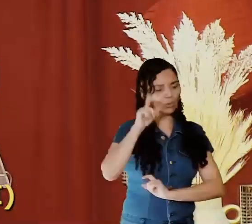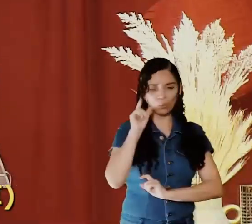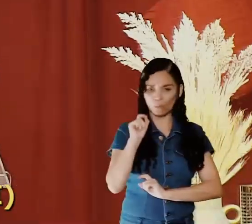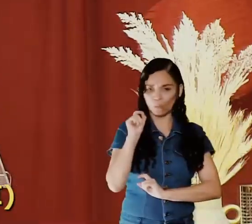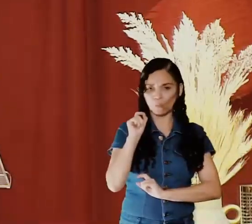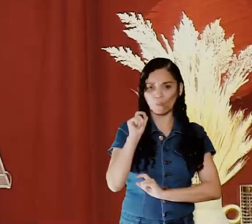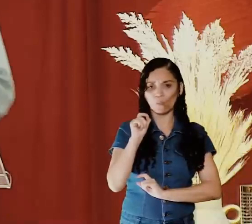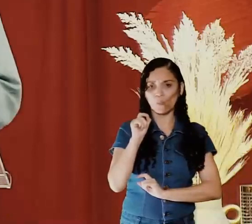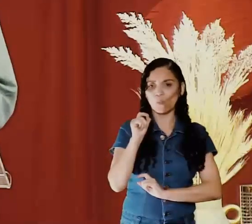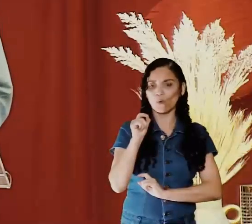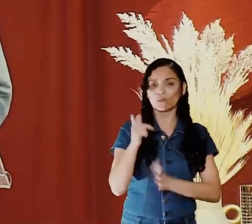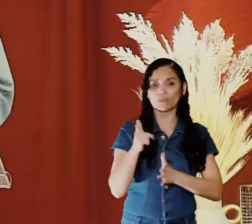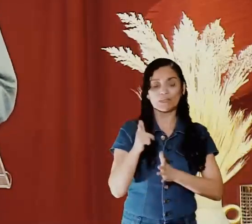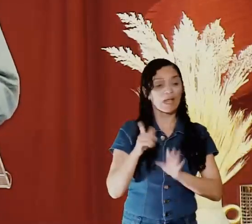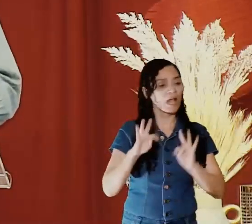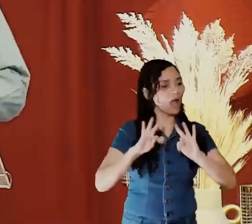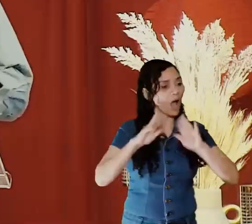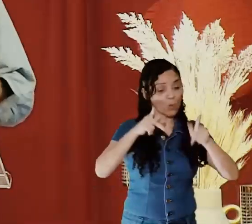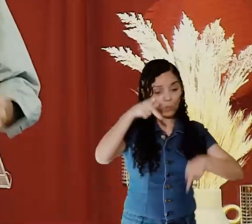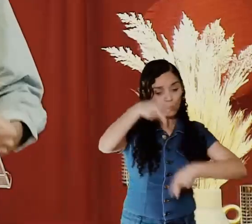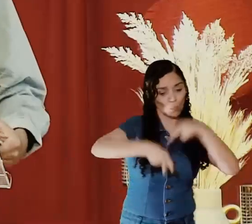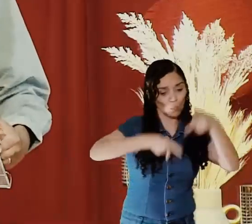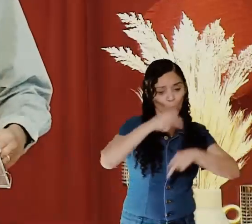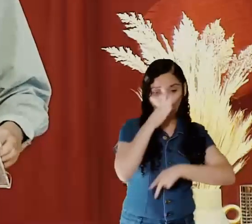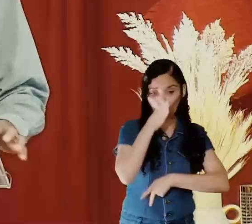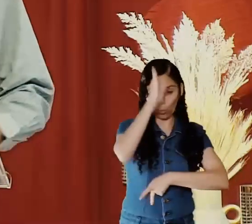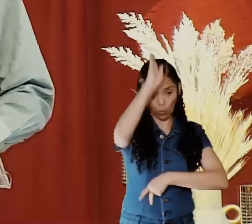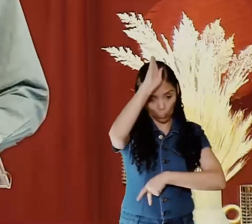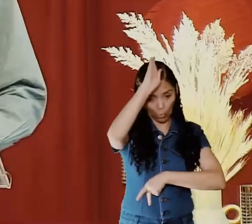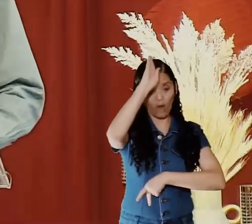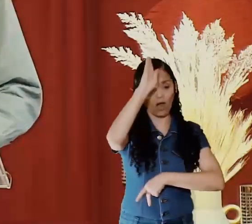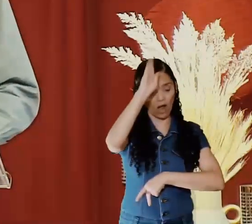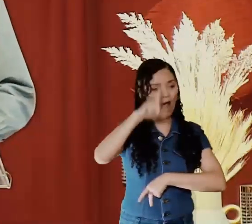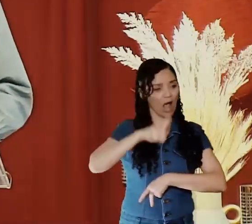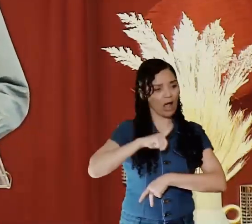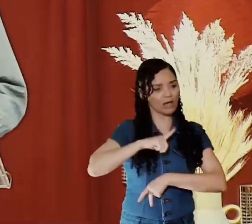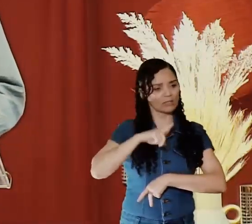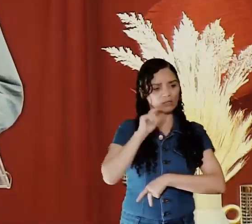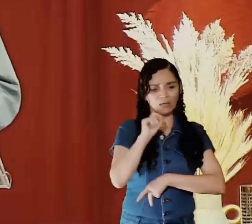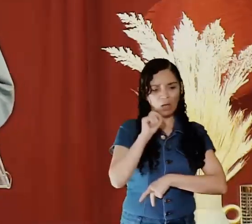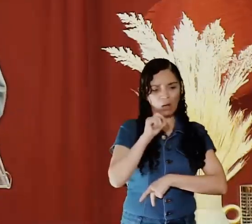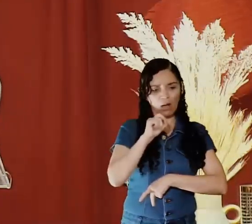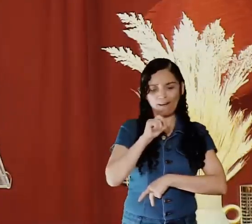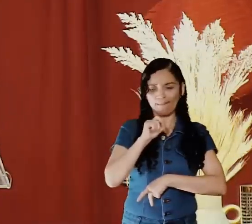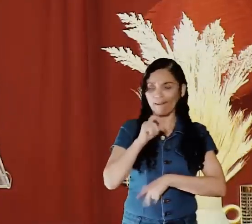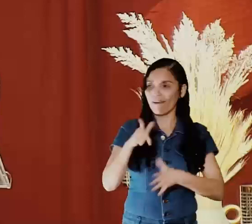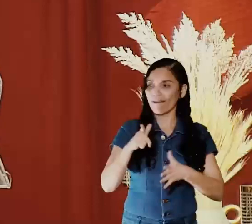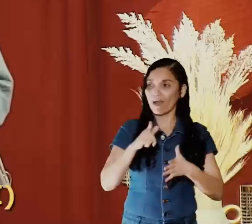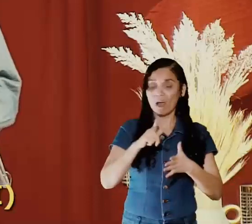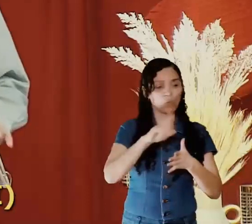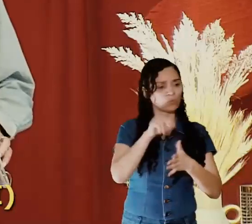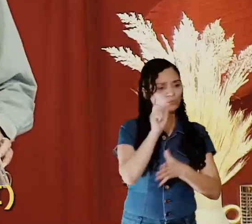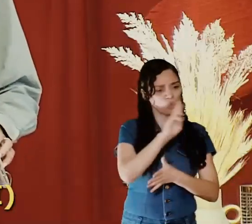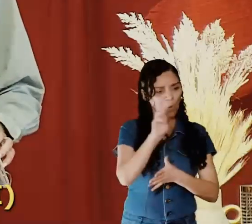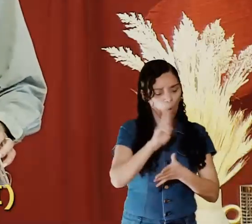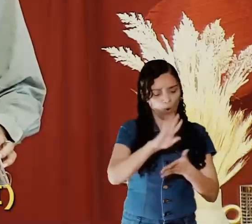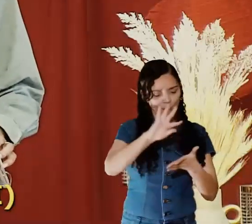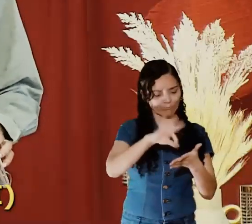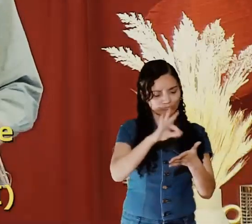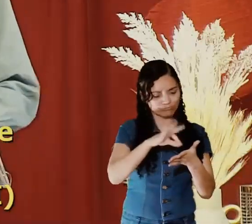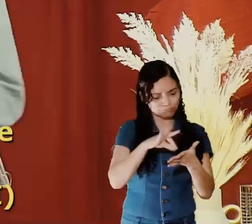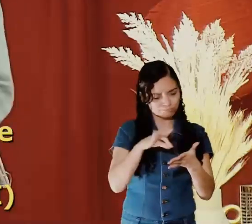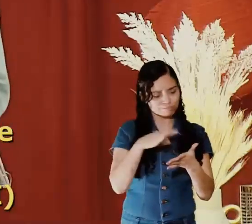de todo o Império Romano. Este foi o primeiro recenseamento feito quando Quirino era governador da